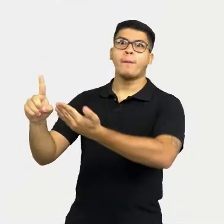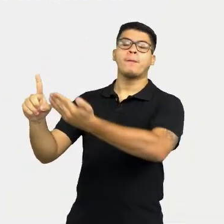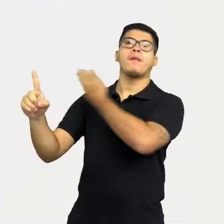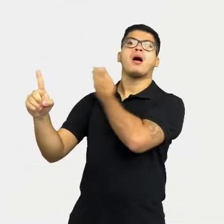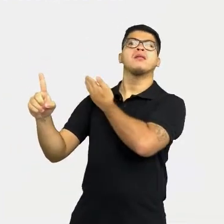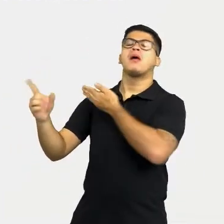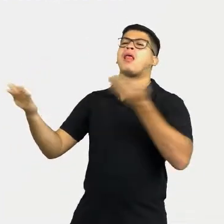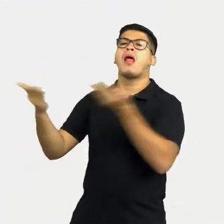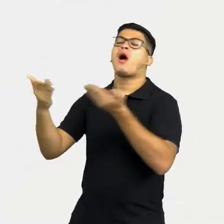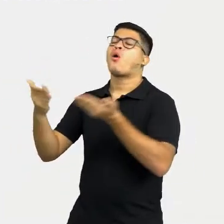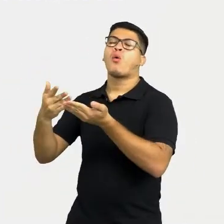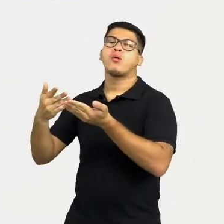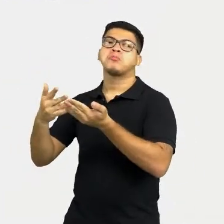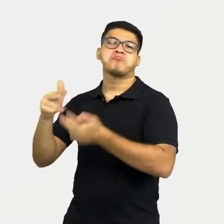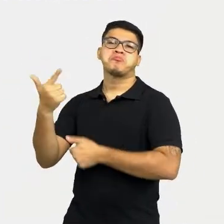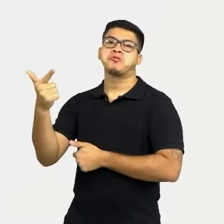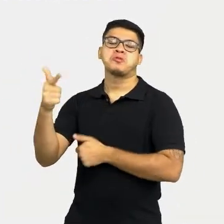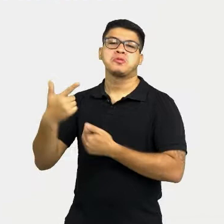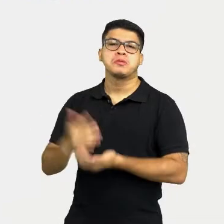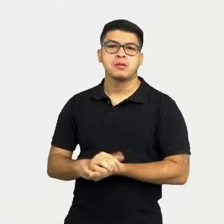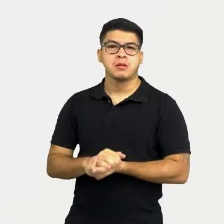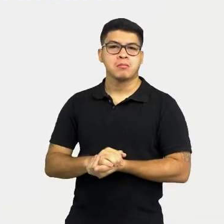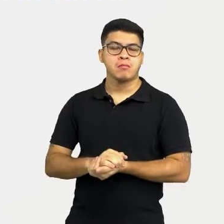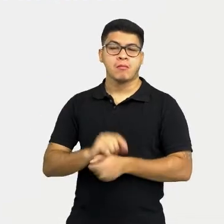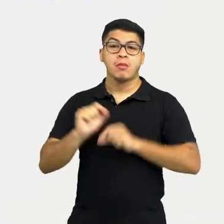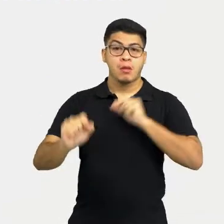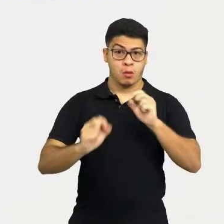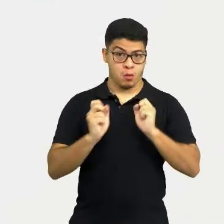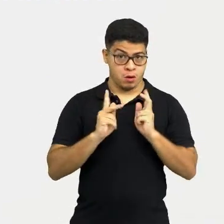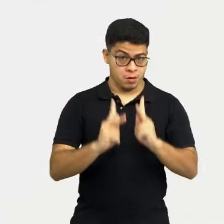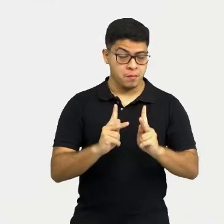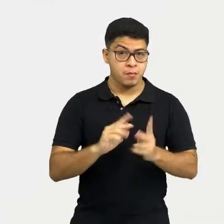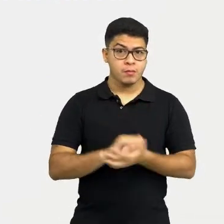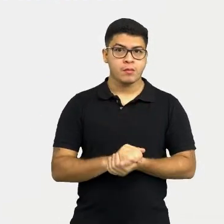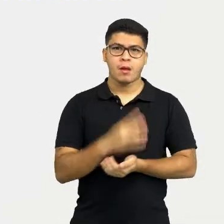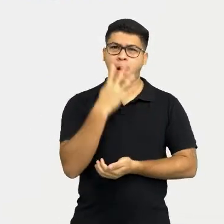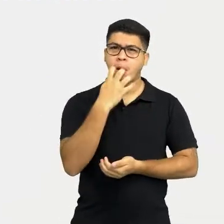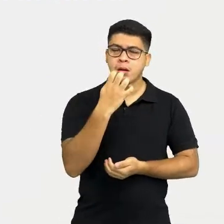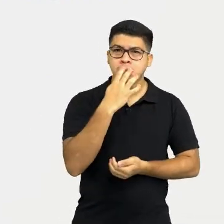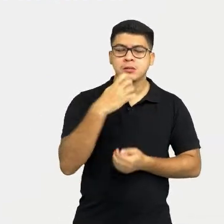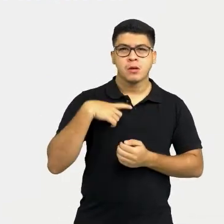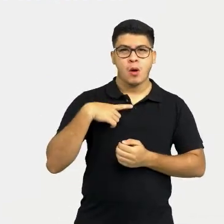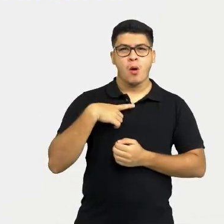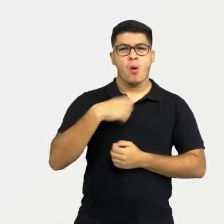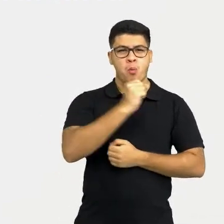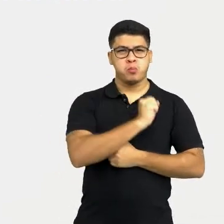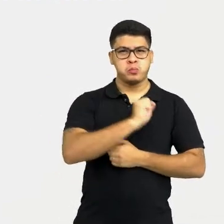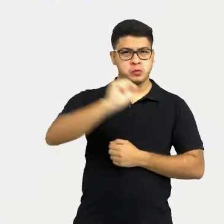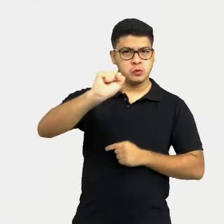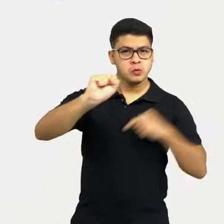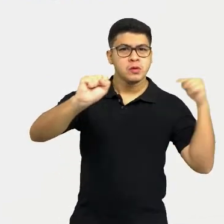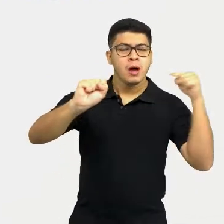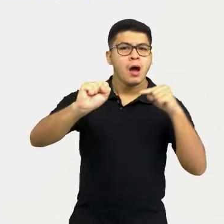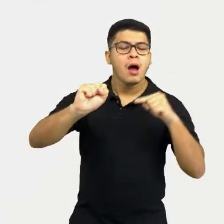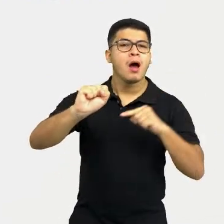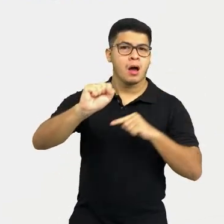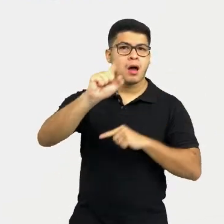cultura judaica cristã e construir aquilo que o Nietzsche vai chamar de super-homem. Então é a ideia